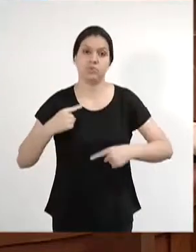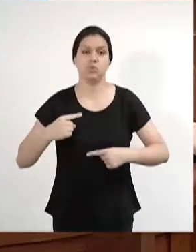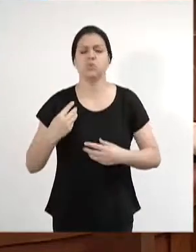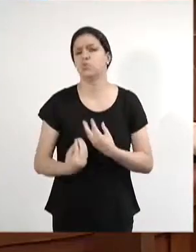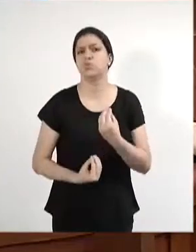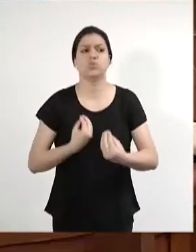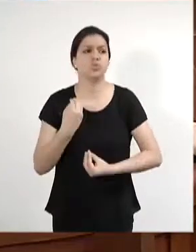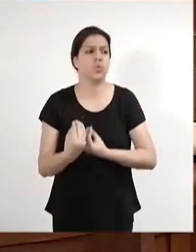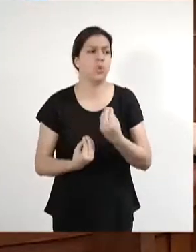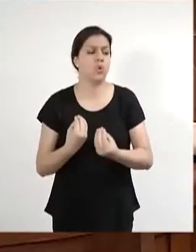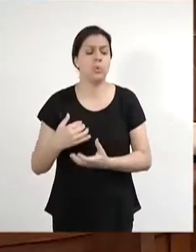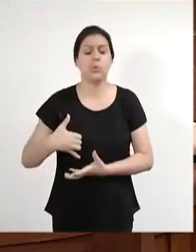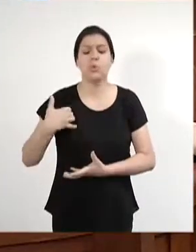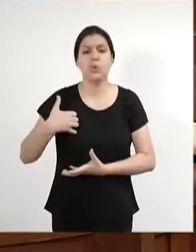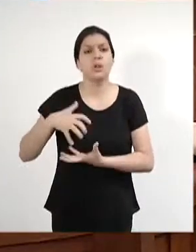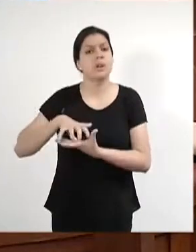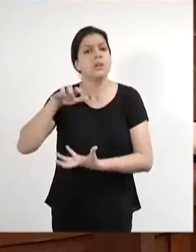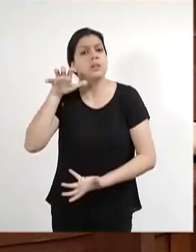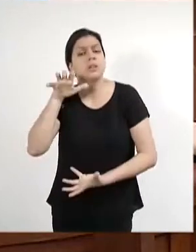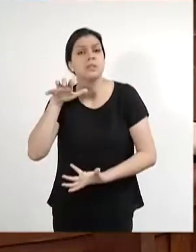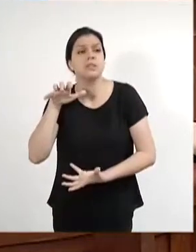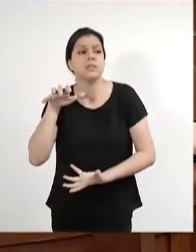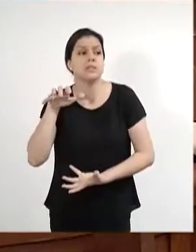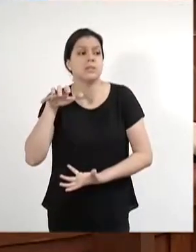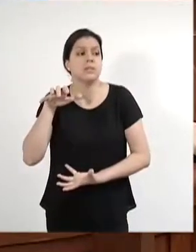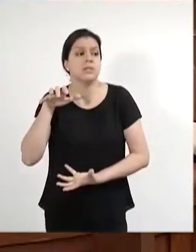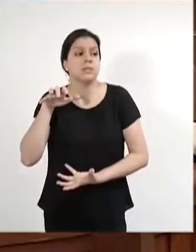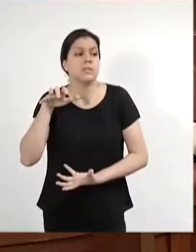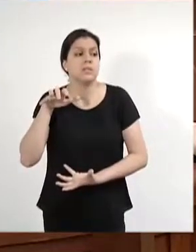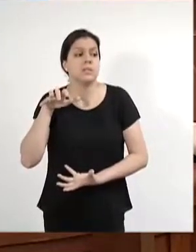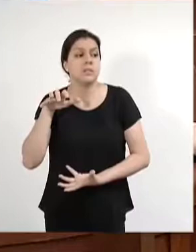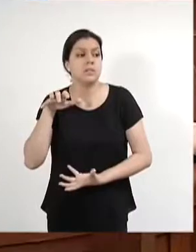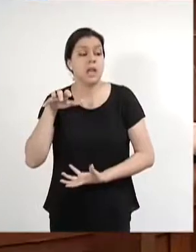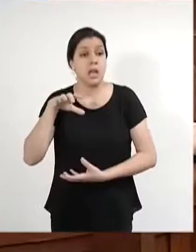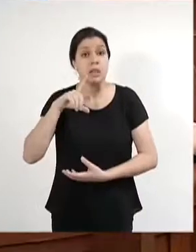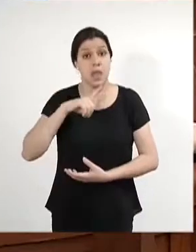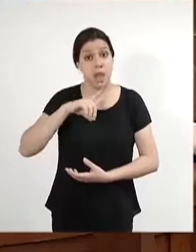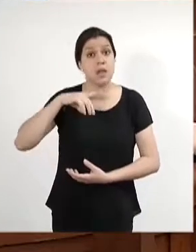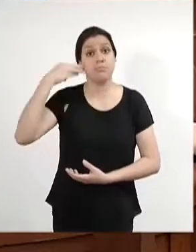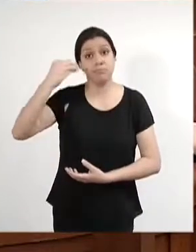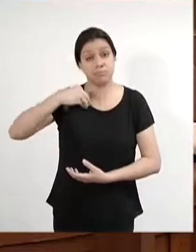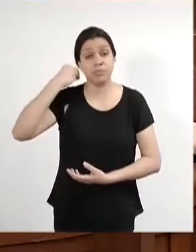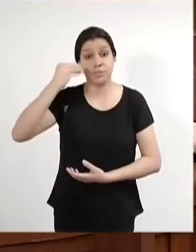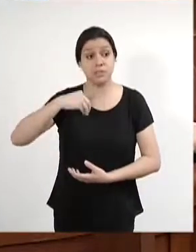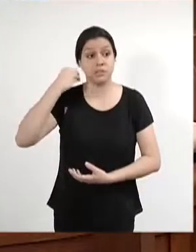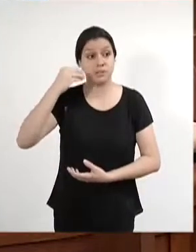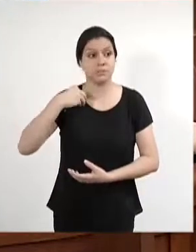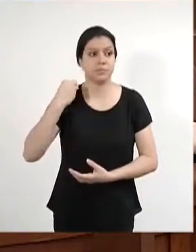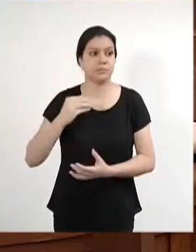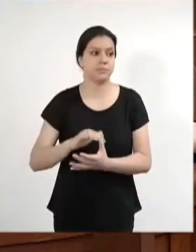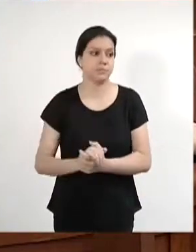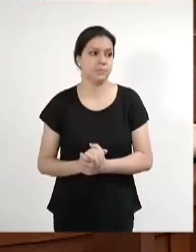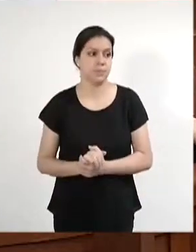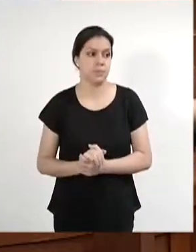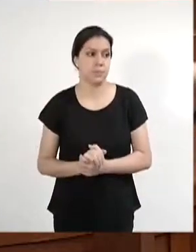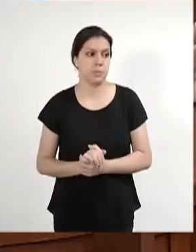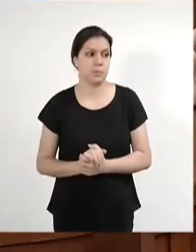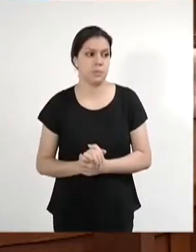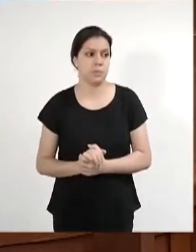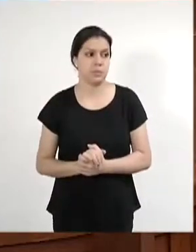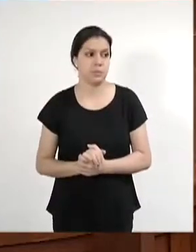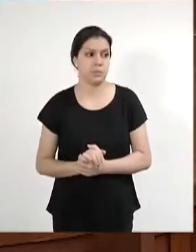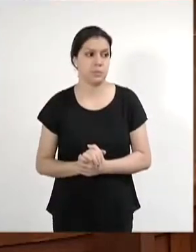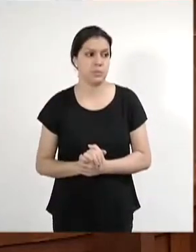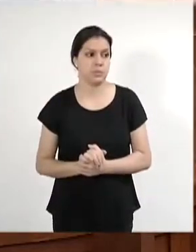como os idosos poderiam, diante da sua experiência, diante